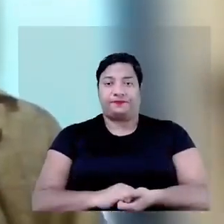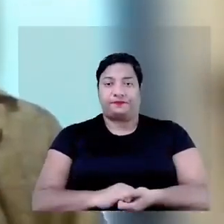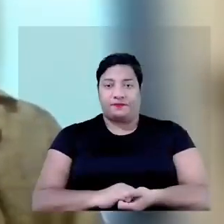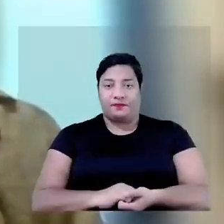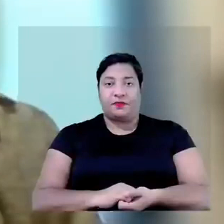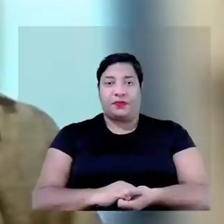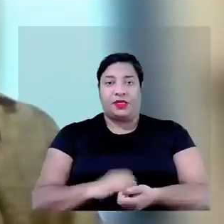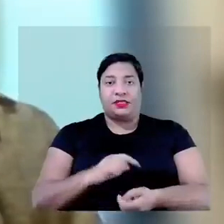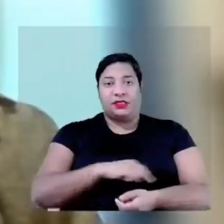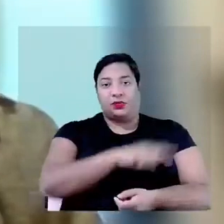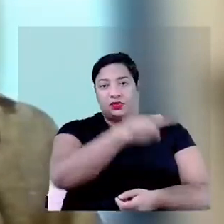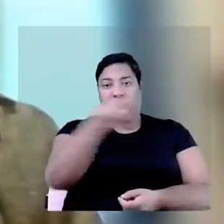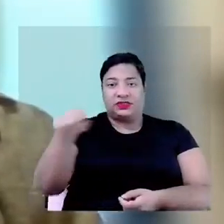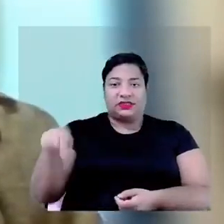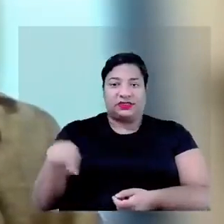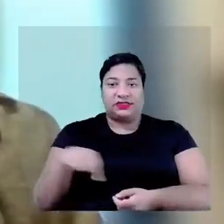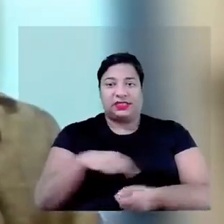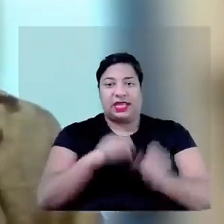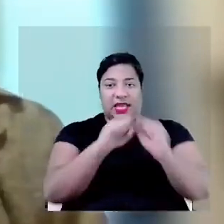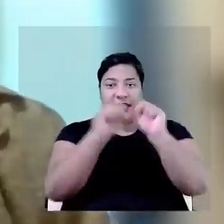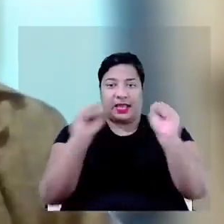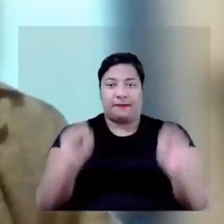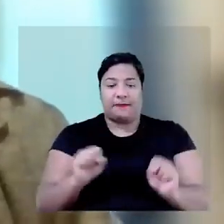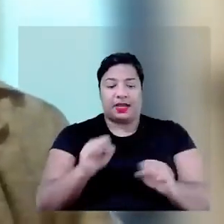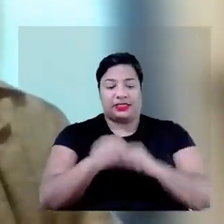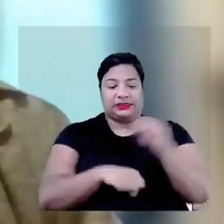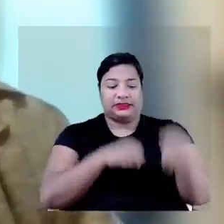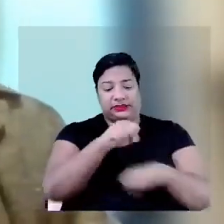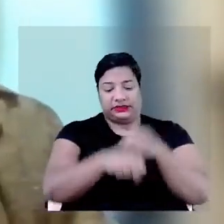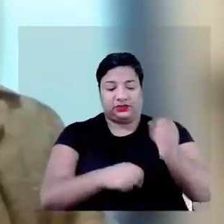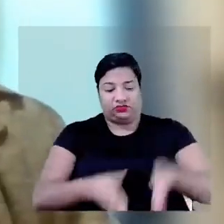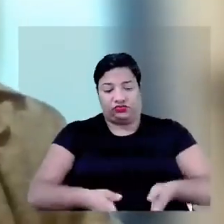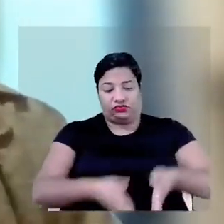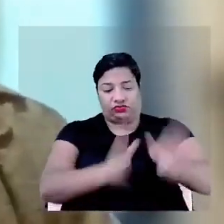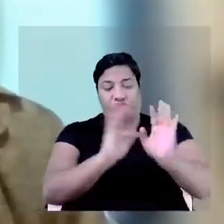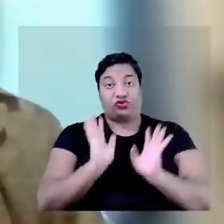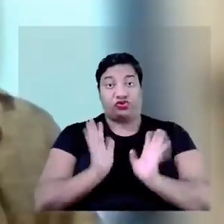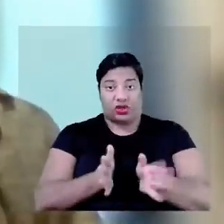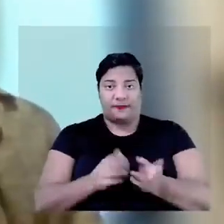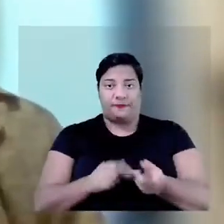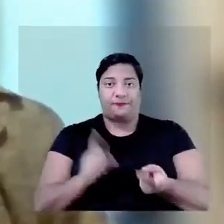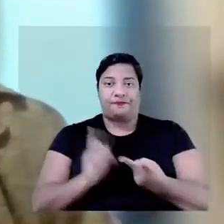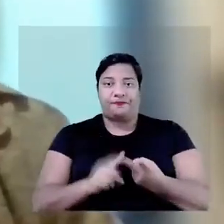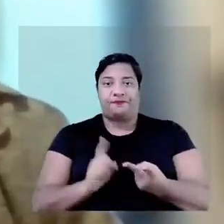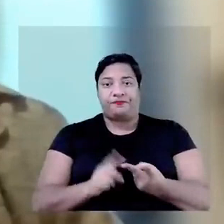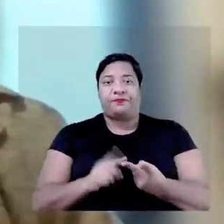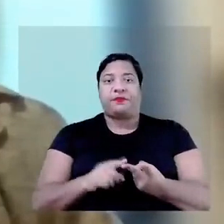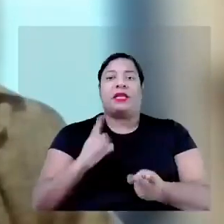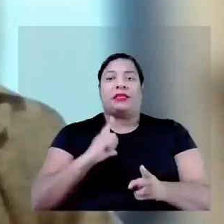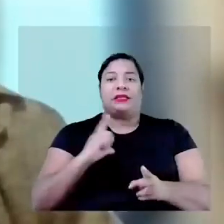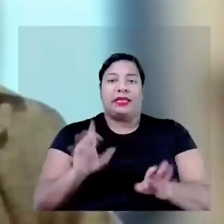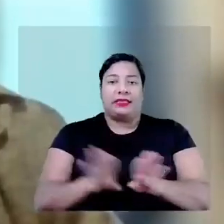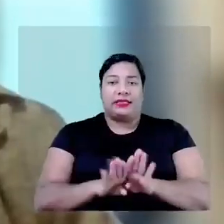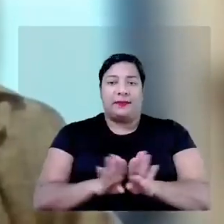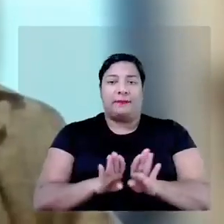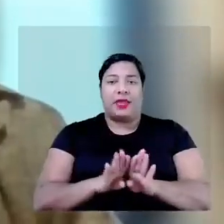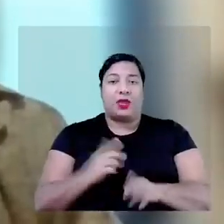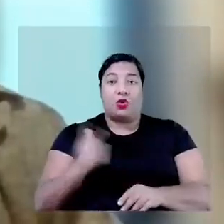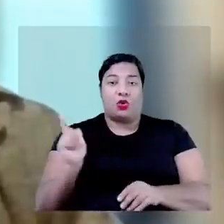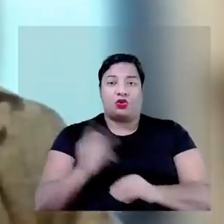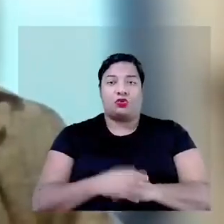cicloviário está já sedimentado. Nós temos ainda, por